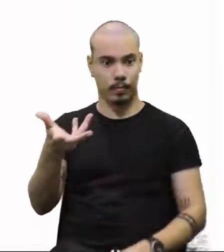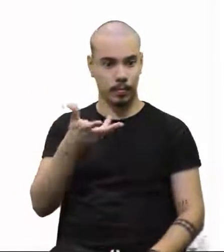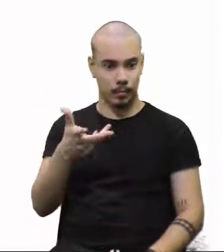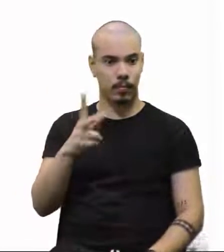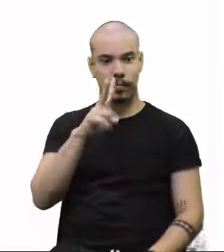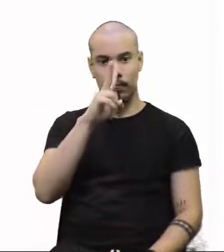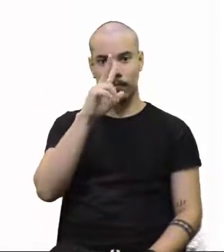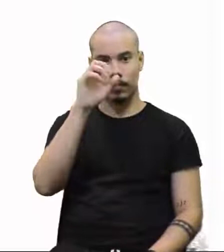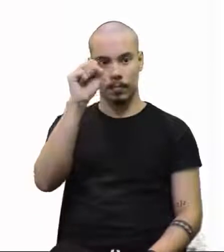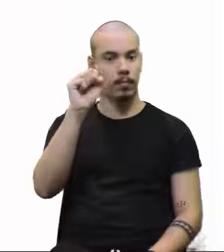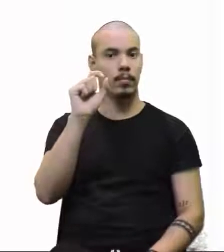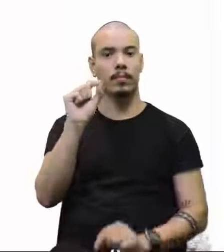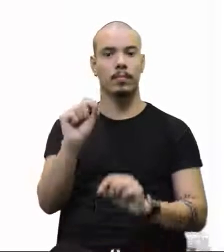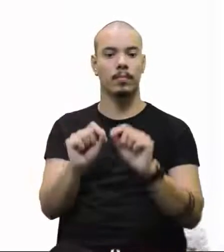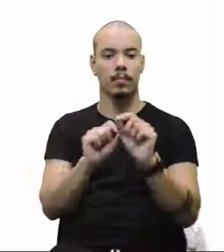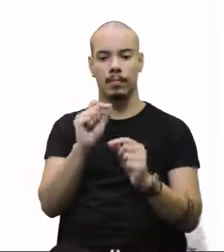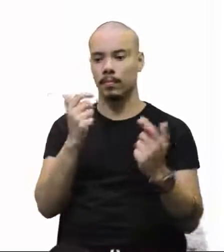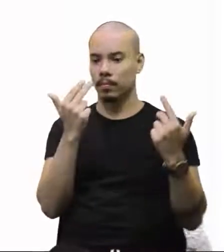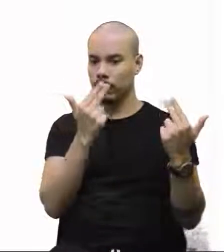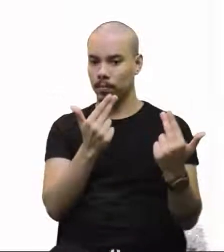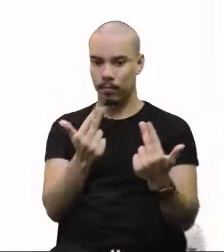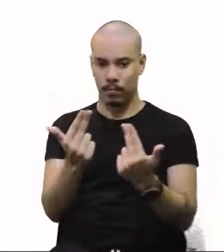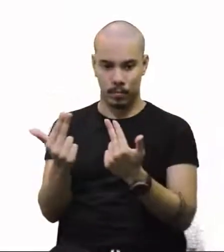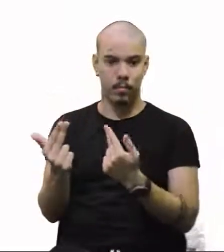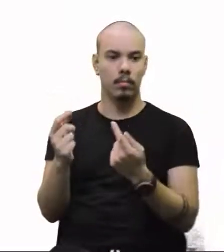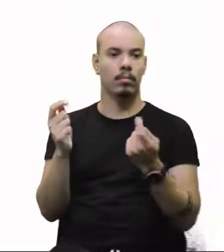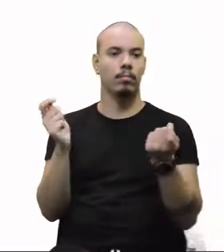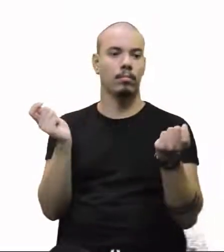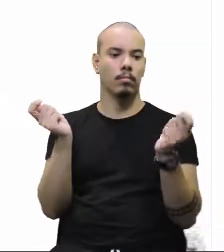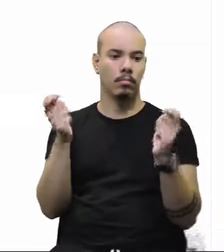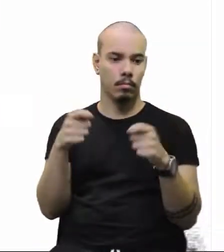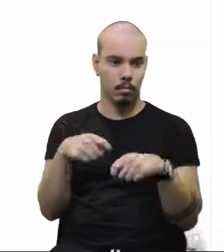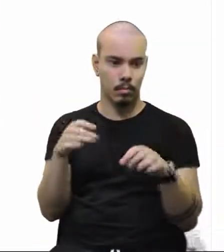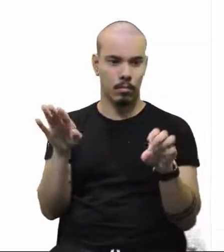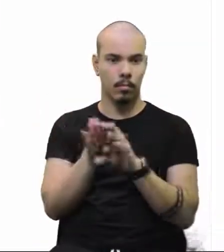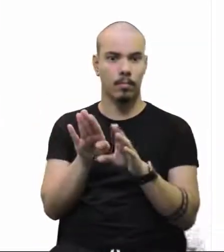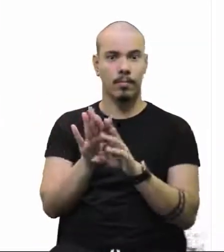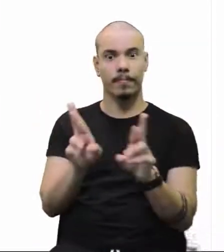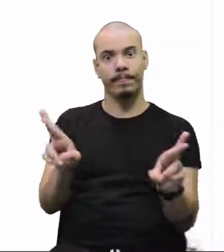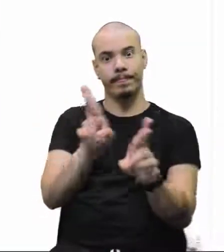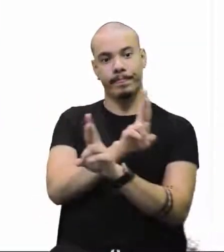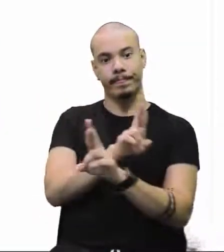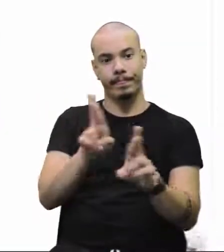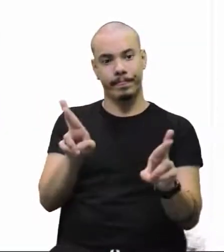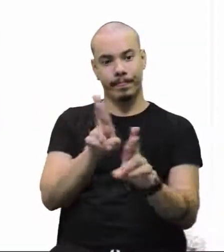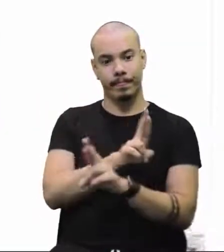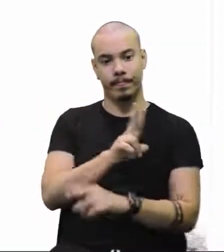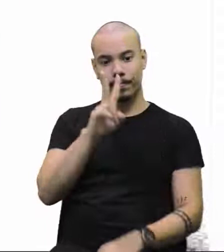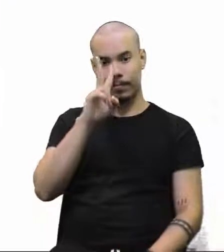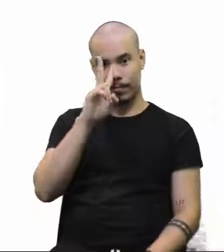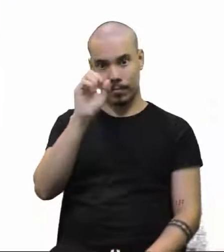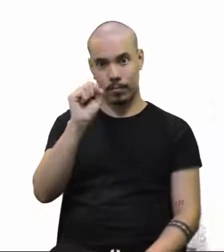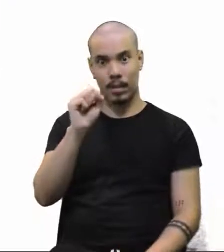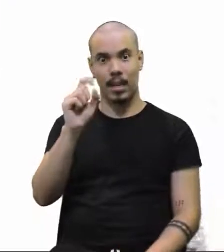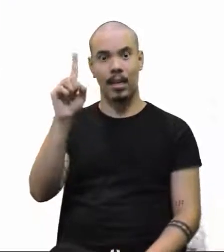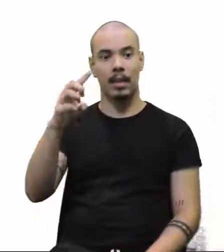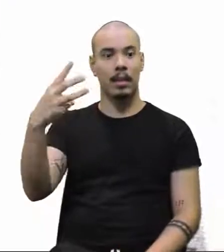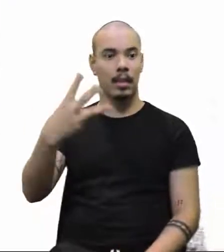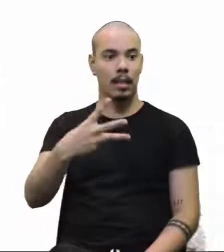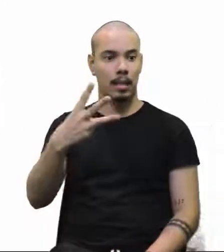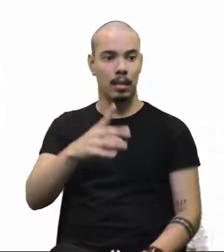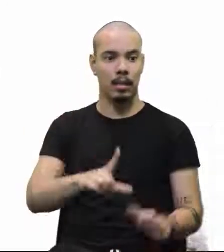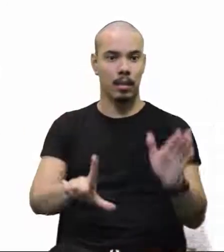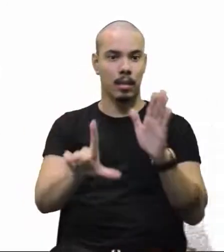das forças são iguais. E aí podemos relacionar força elétrica... Lei de Newton, né? Lei de ação e